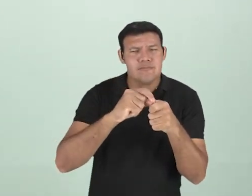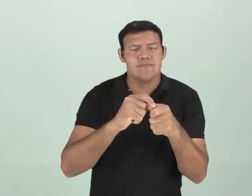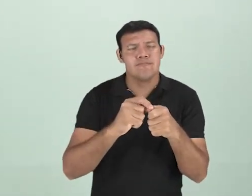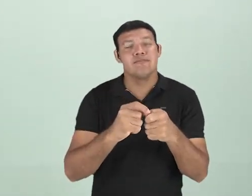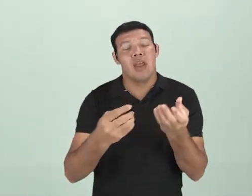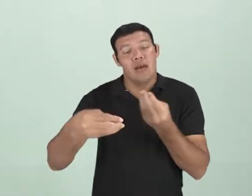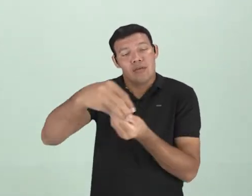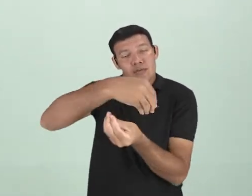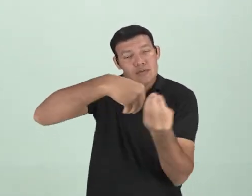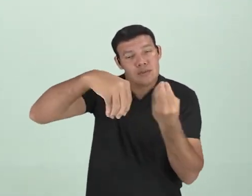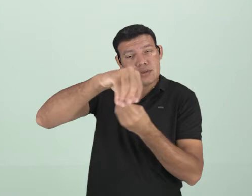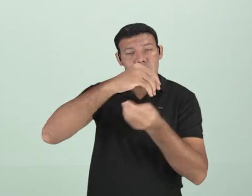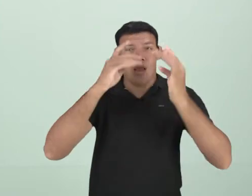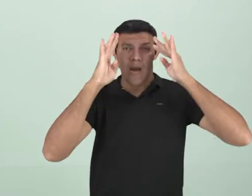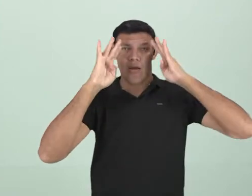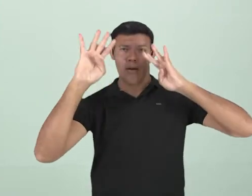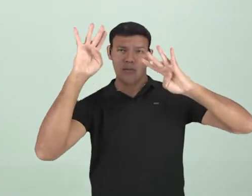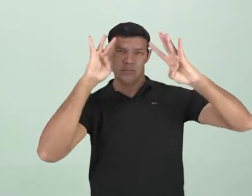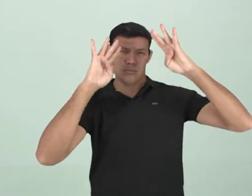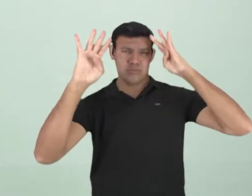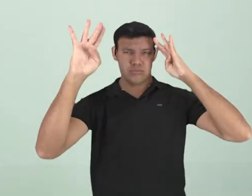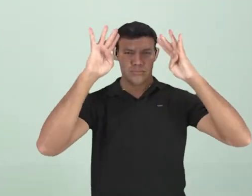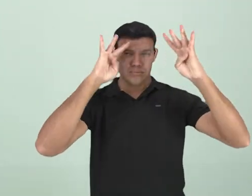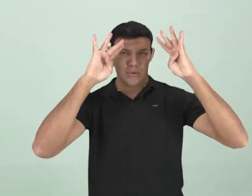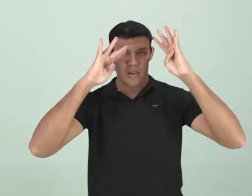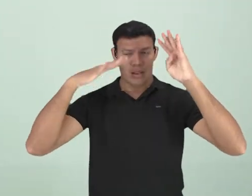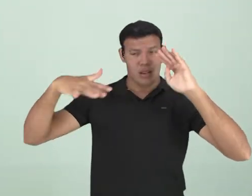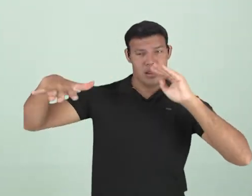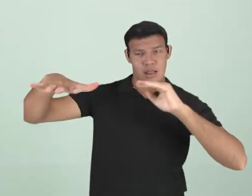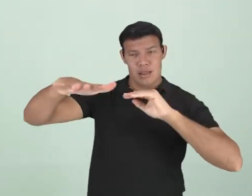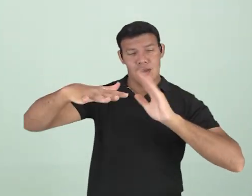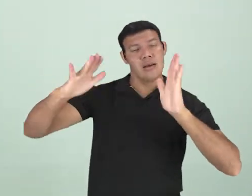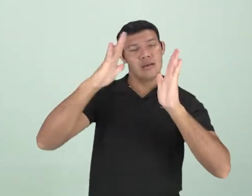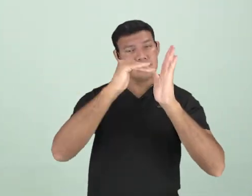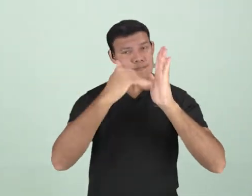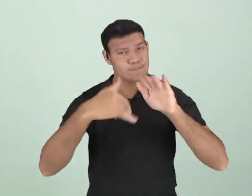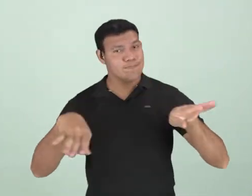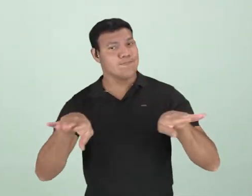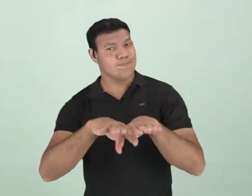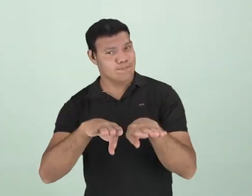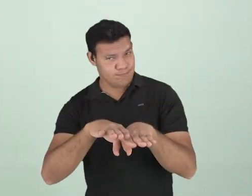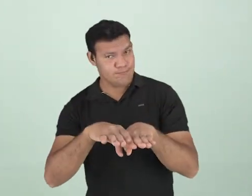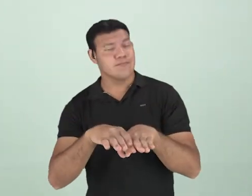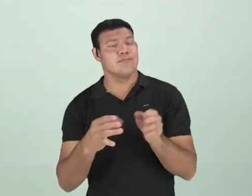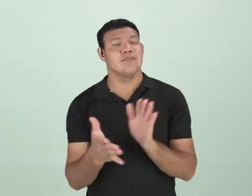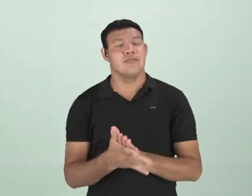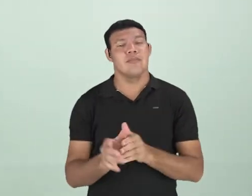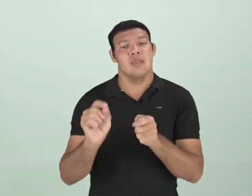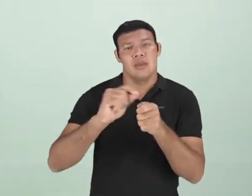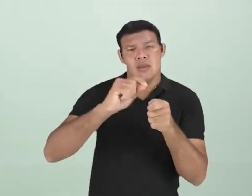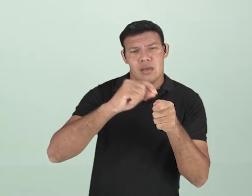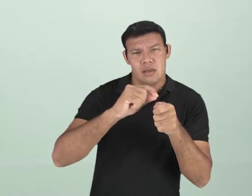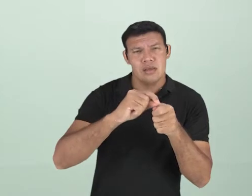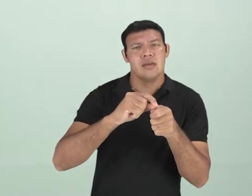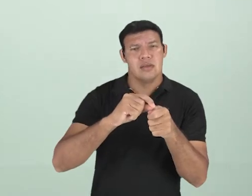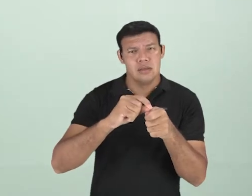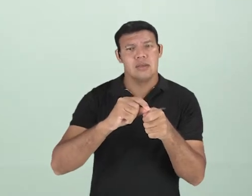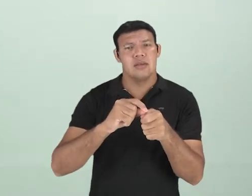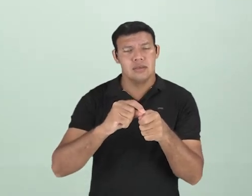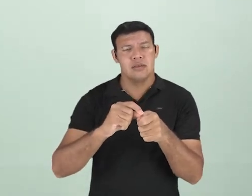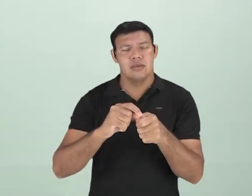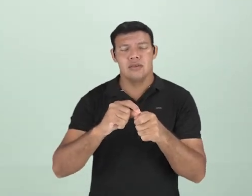imaginação, por isso que envolve esse campo estético e também a construção mediante